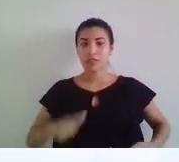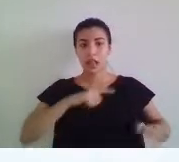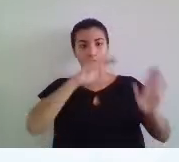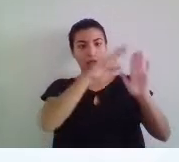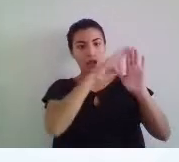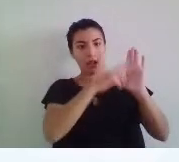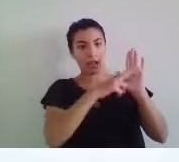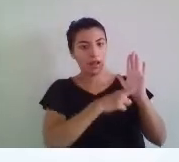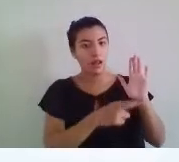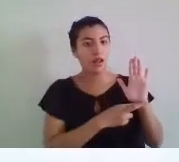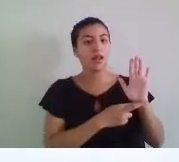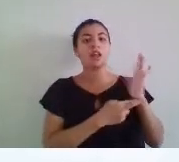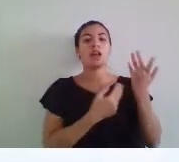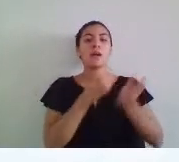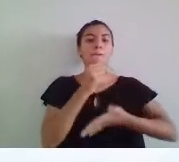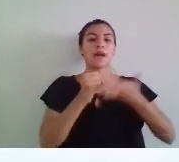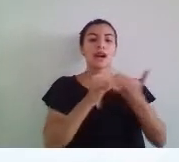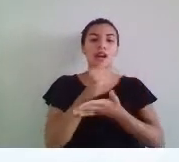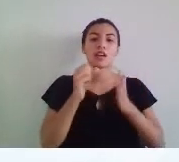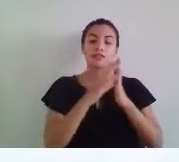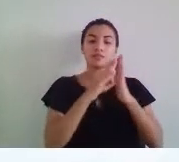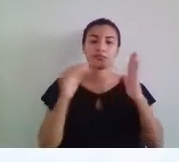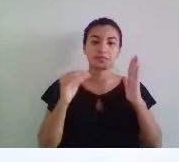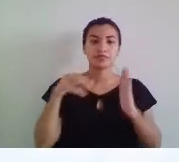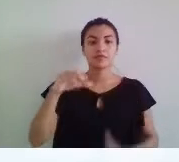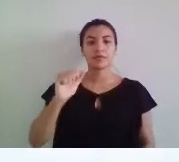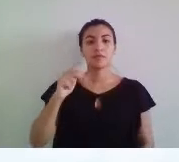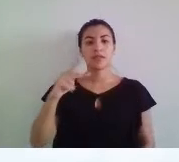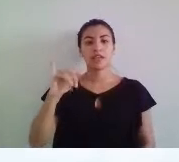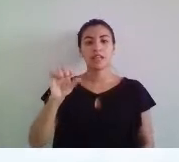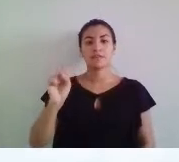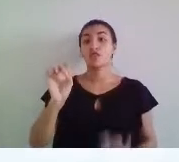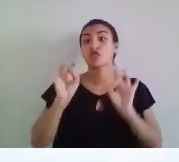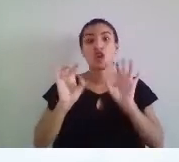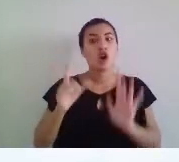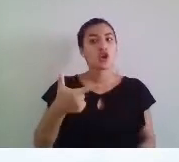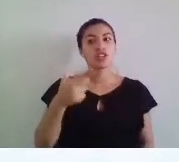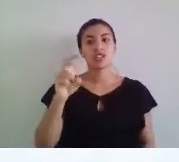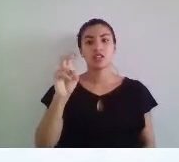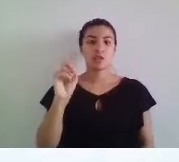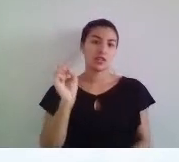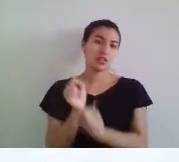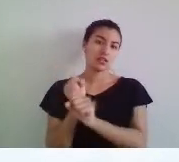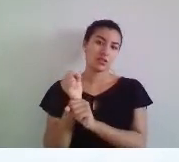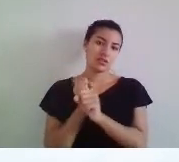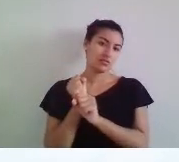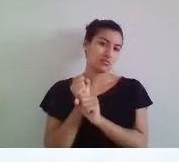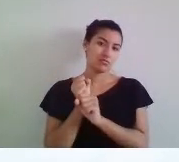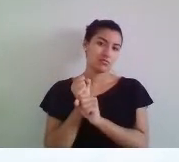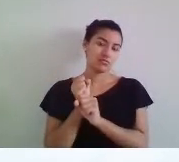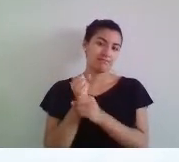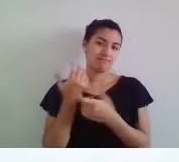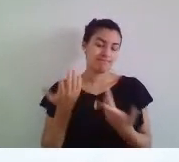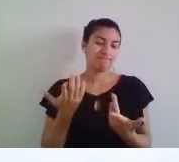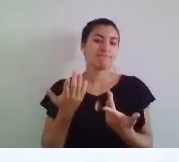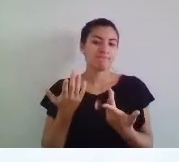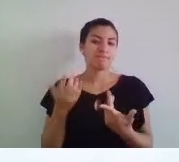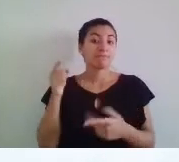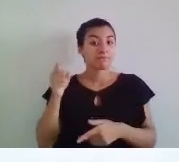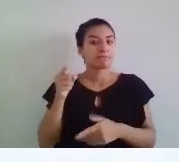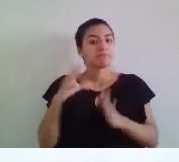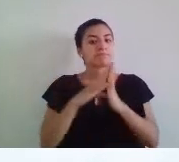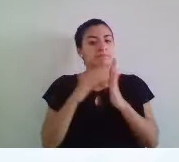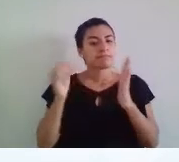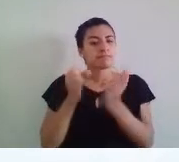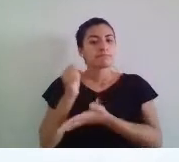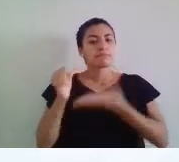pelos ditames, pelas bases do modelo capitalista de produção há só 250 anos, mais ou menos. E aí, esse modelo que se